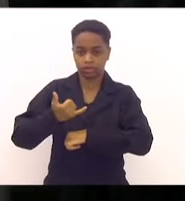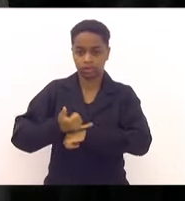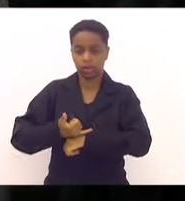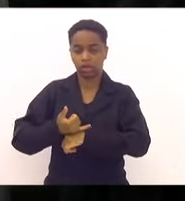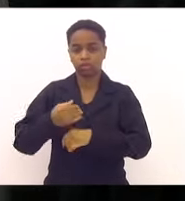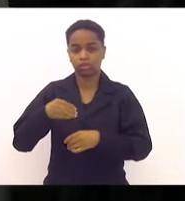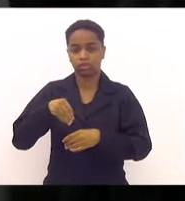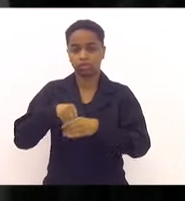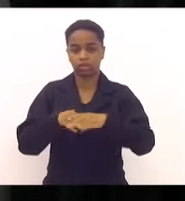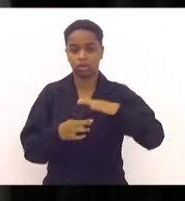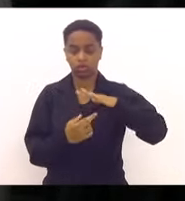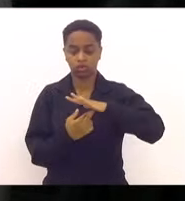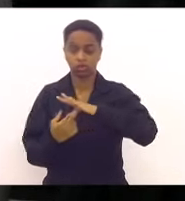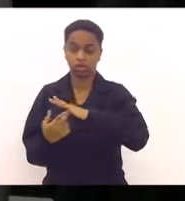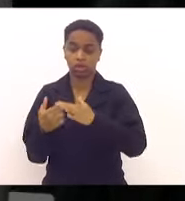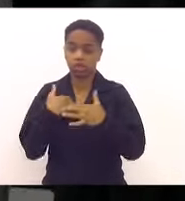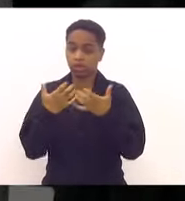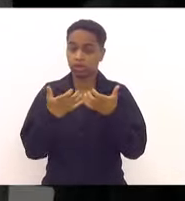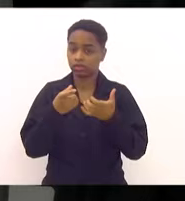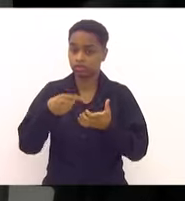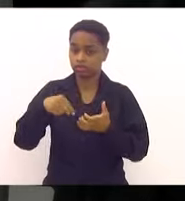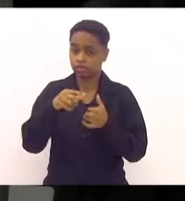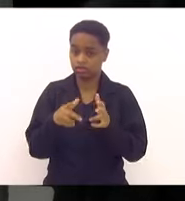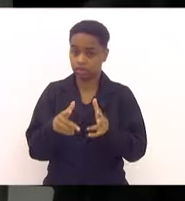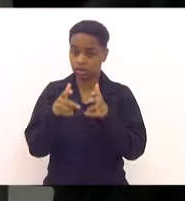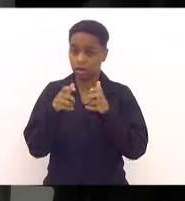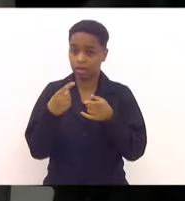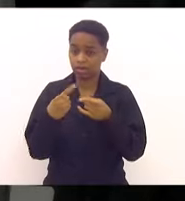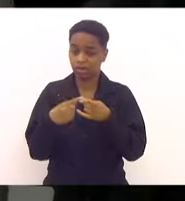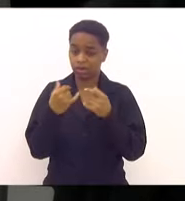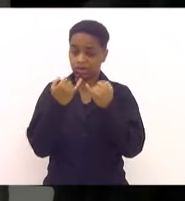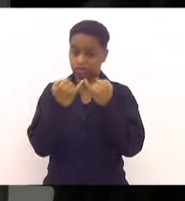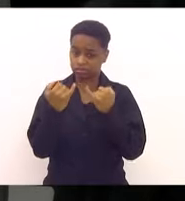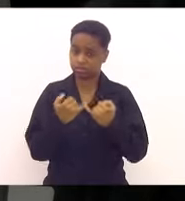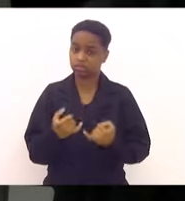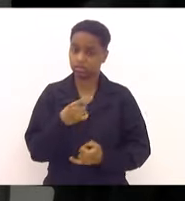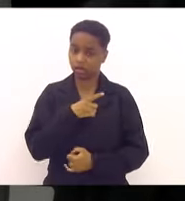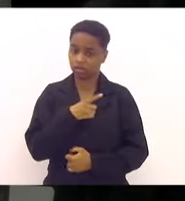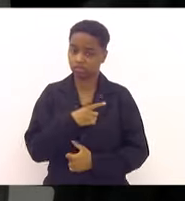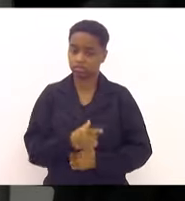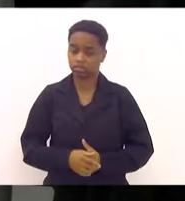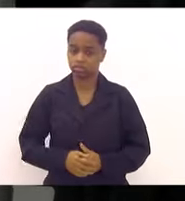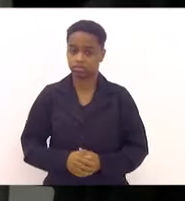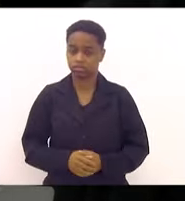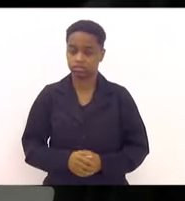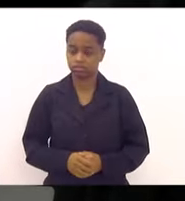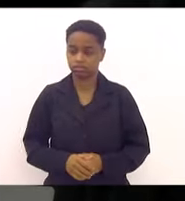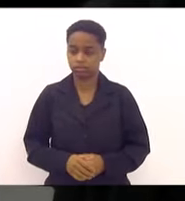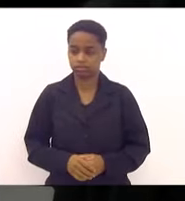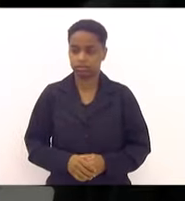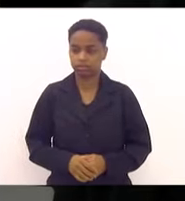só observada, porque eu percebi uma certa similaridade.